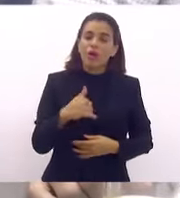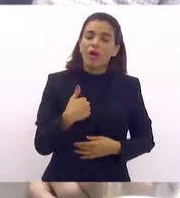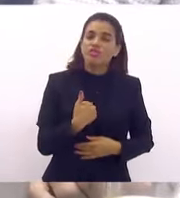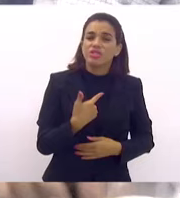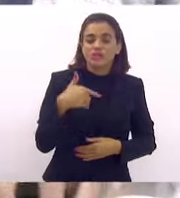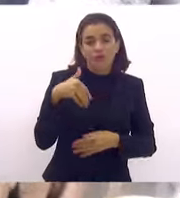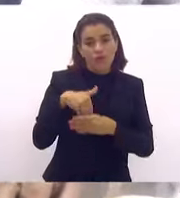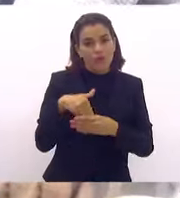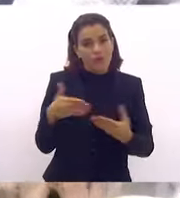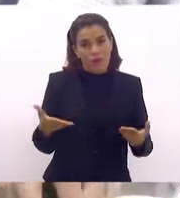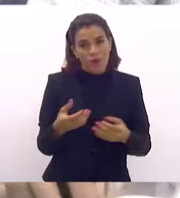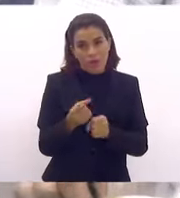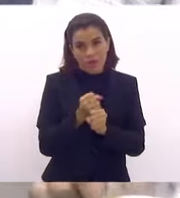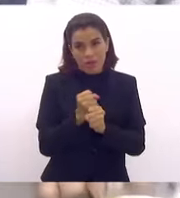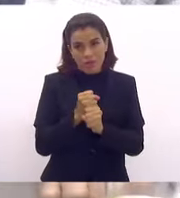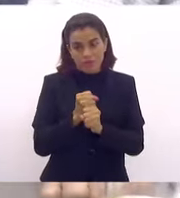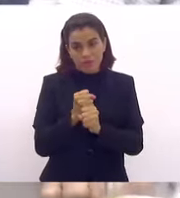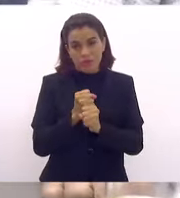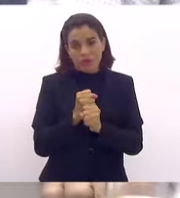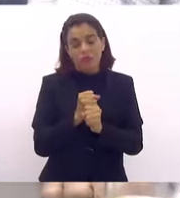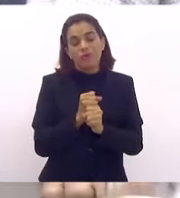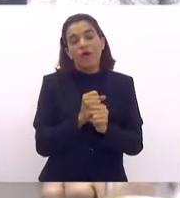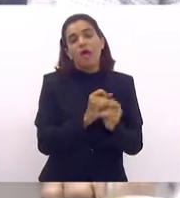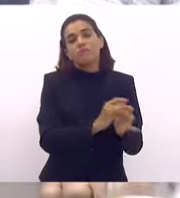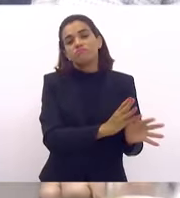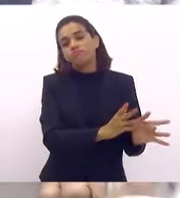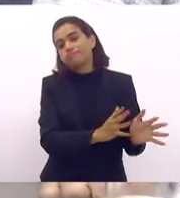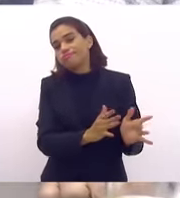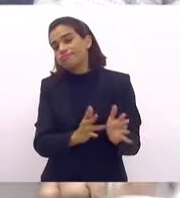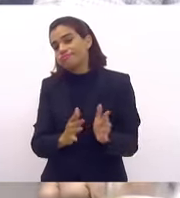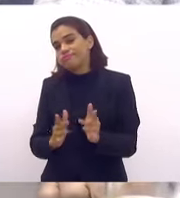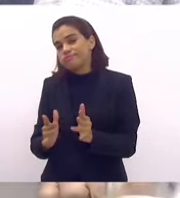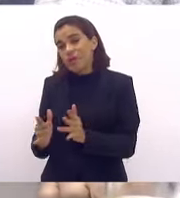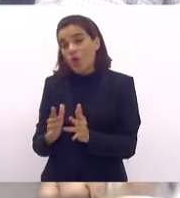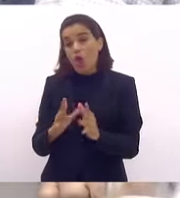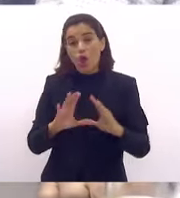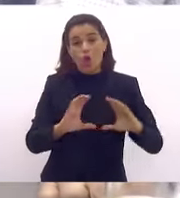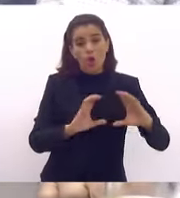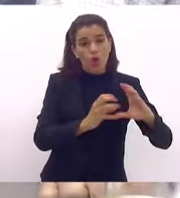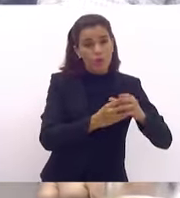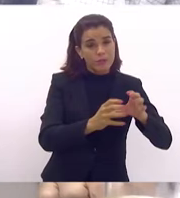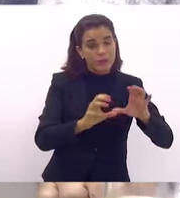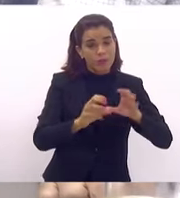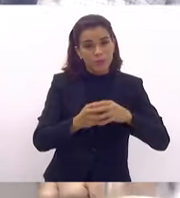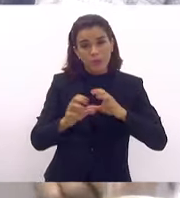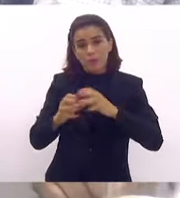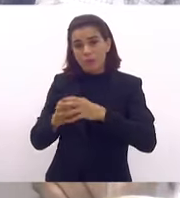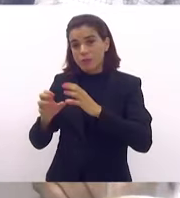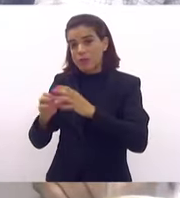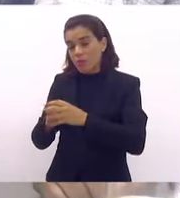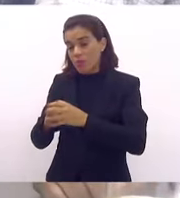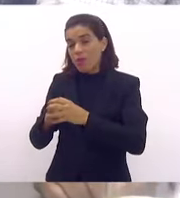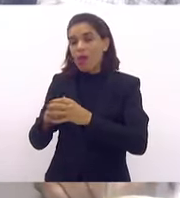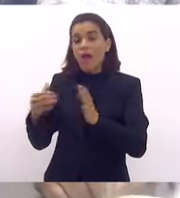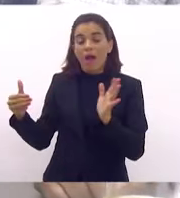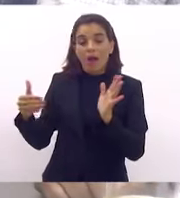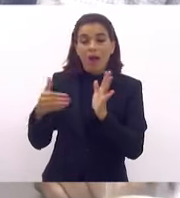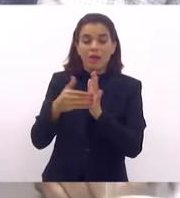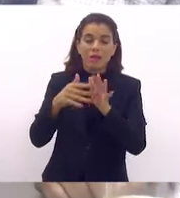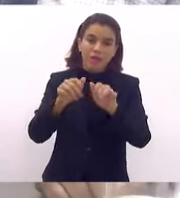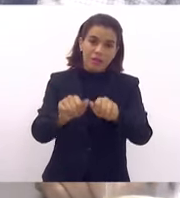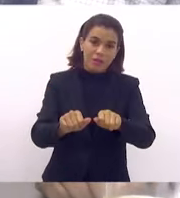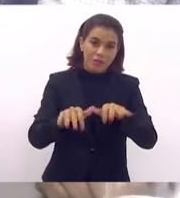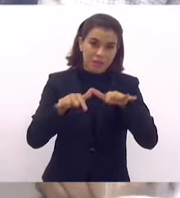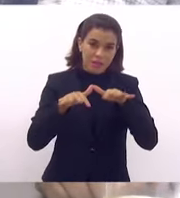esse ano. Isso vai passar por outras comissões e vai para o plenário. Nós estamos dando